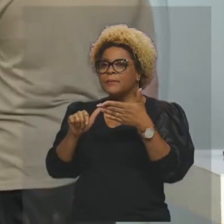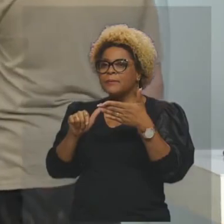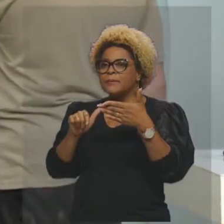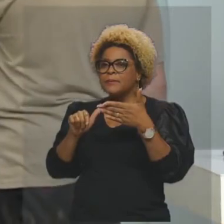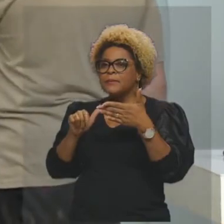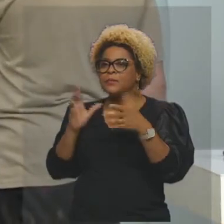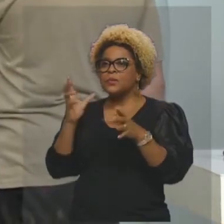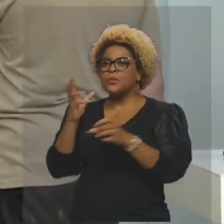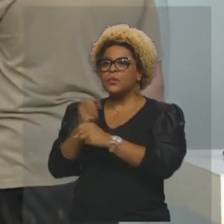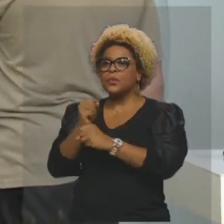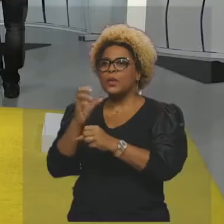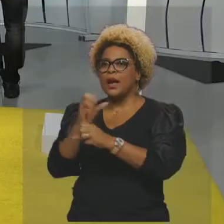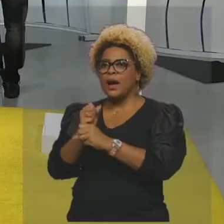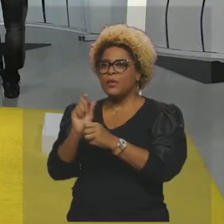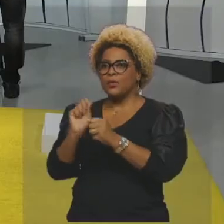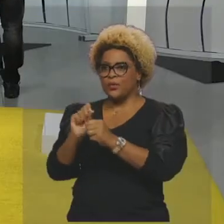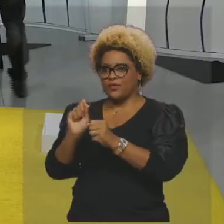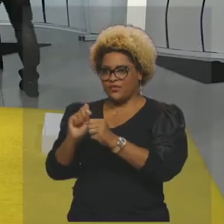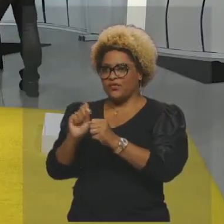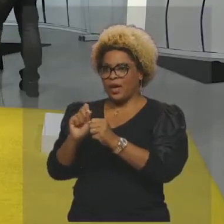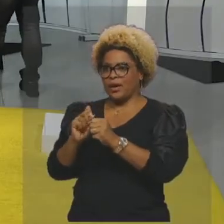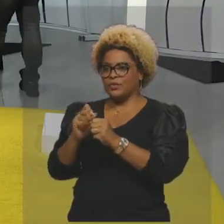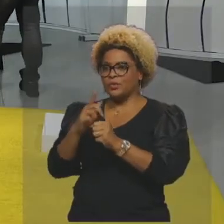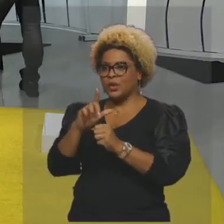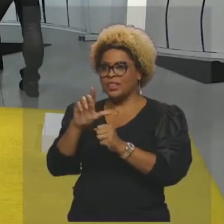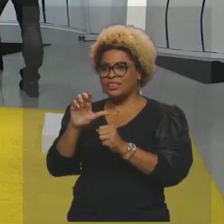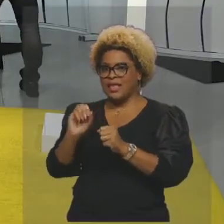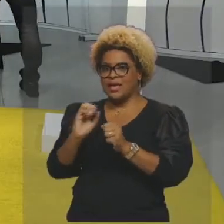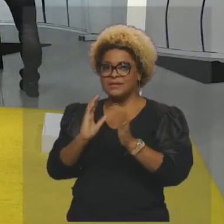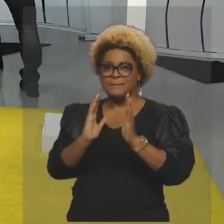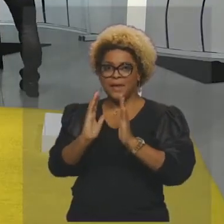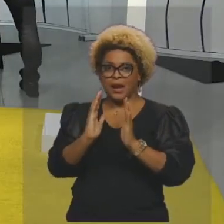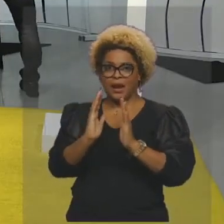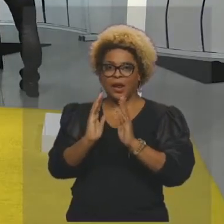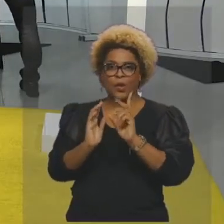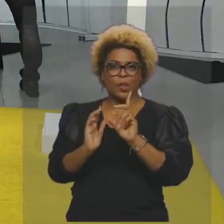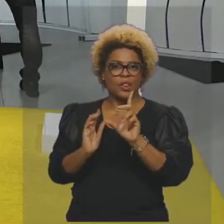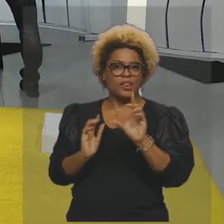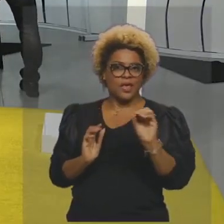o cálculo feito dos 10 em paralelo com 10, tá?